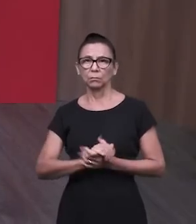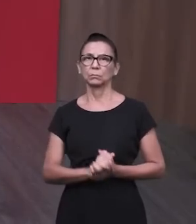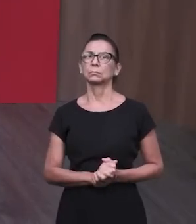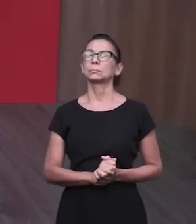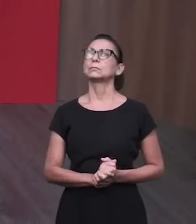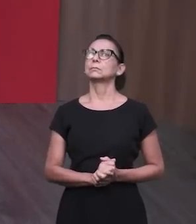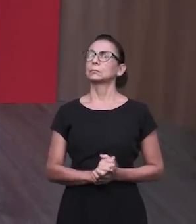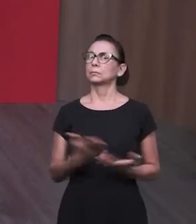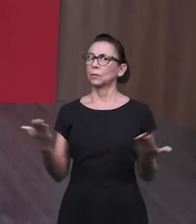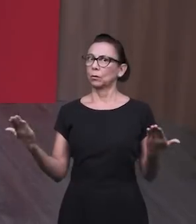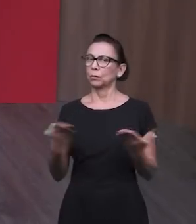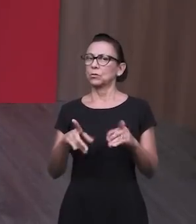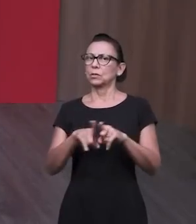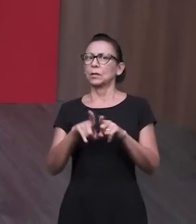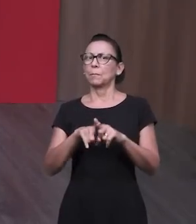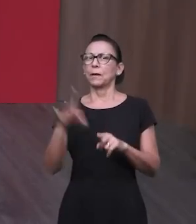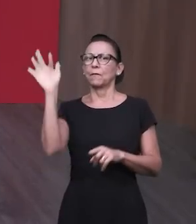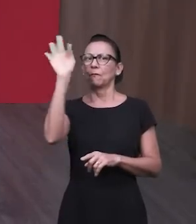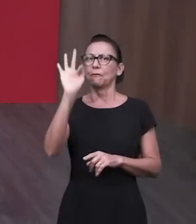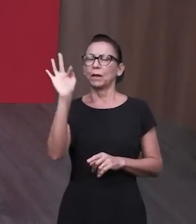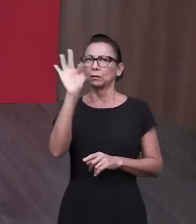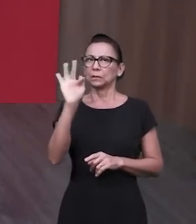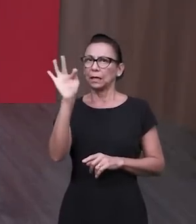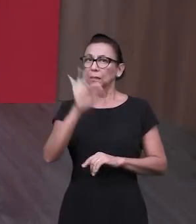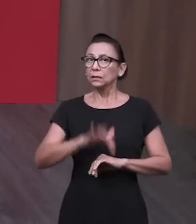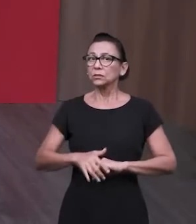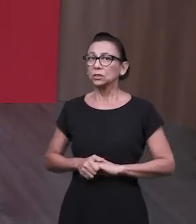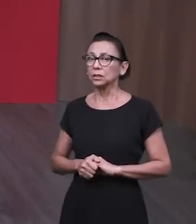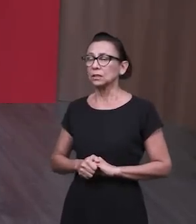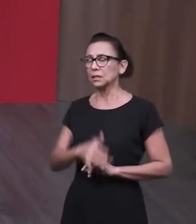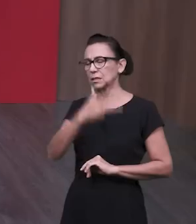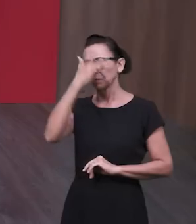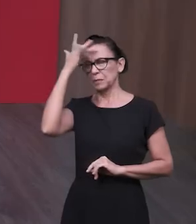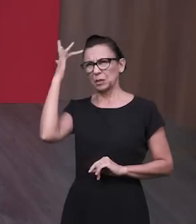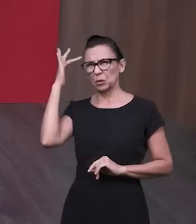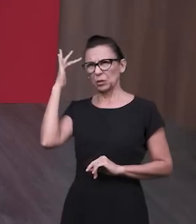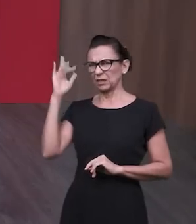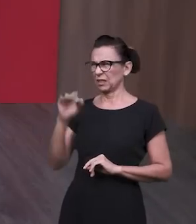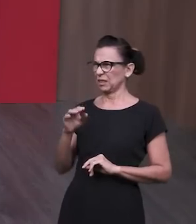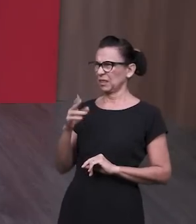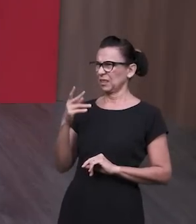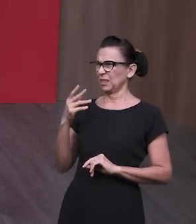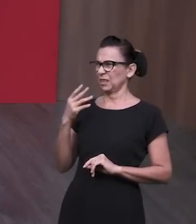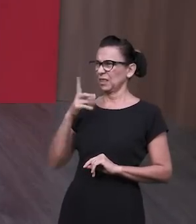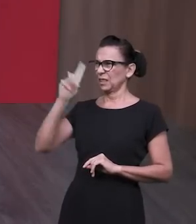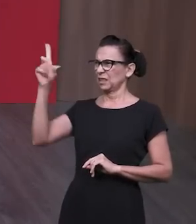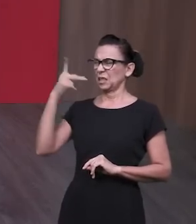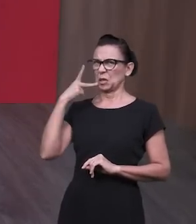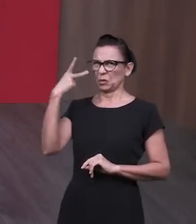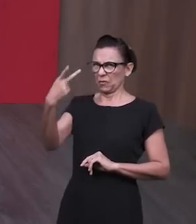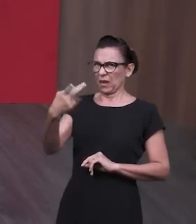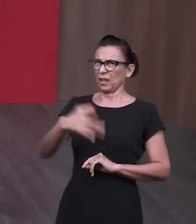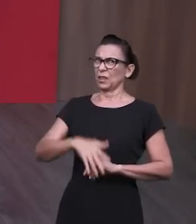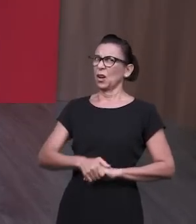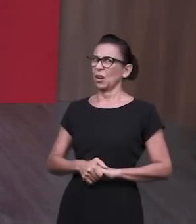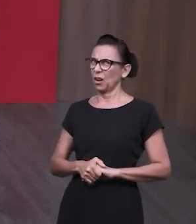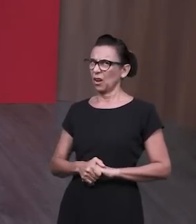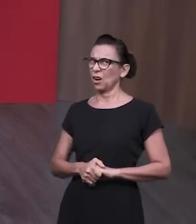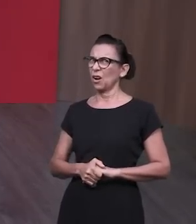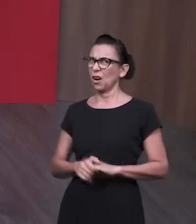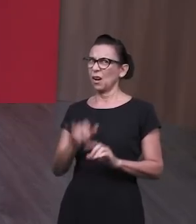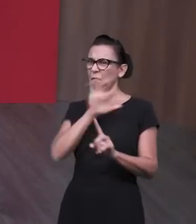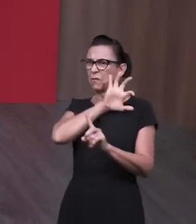está delirando. Deus falou, você teve visões, isso é um delírio. Outros falam, isso é uma lavagem cerebral. Cuidado, hein? Ainda dá